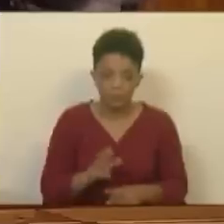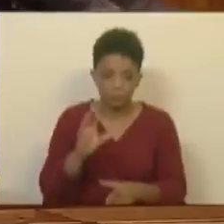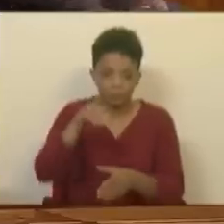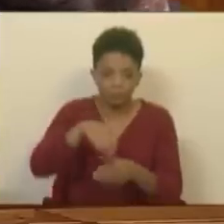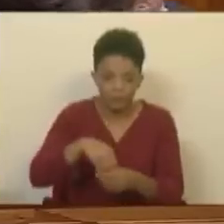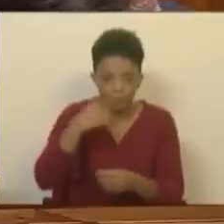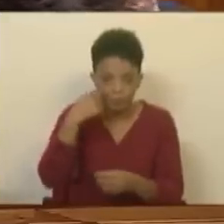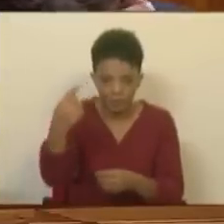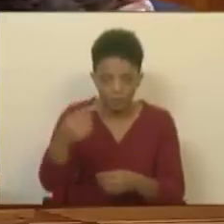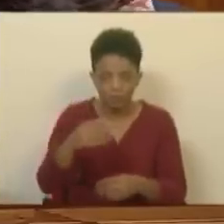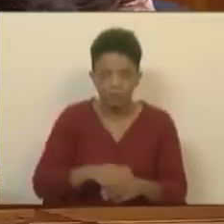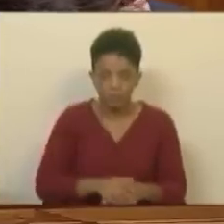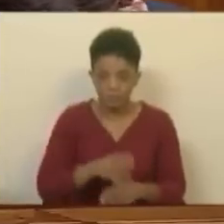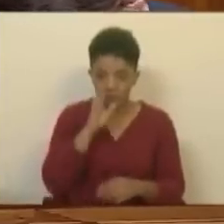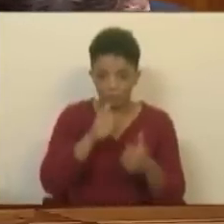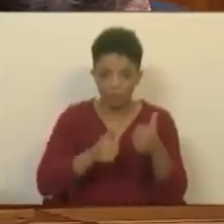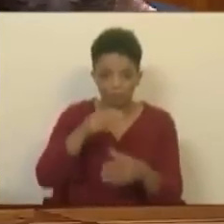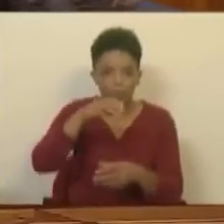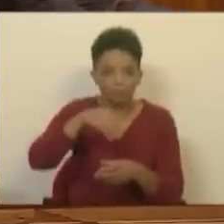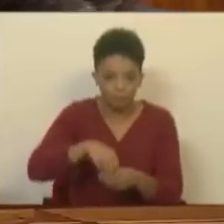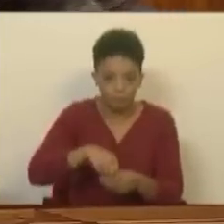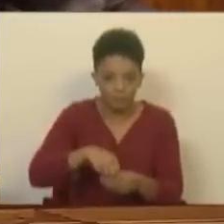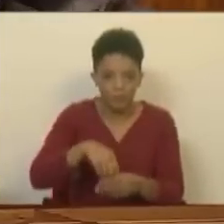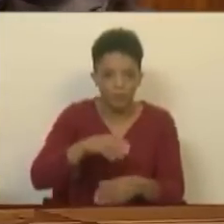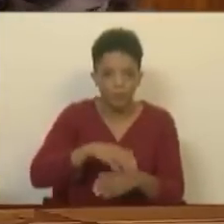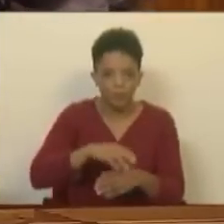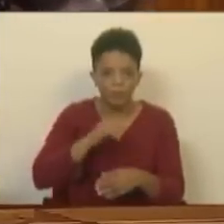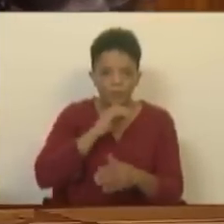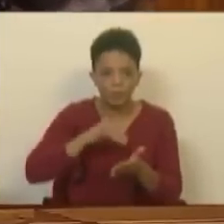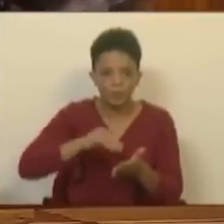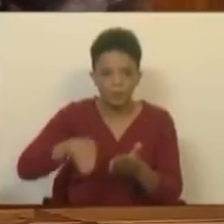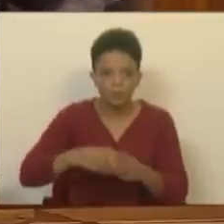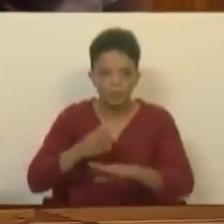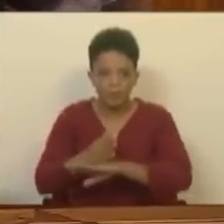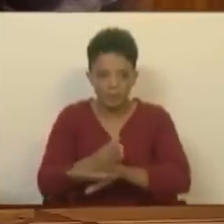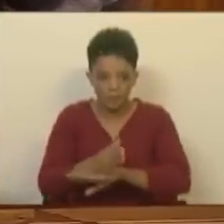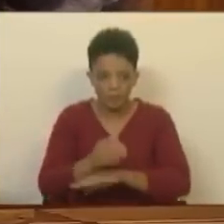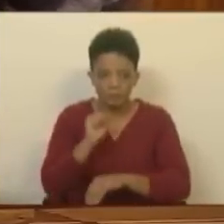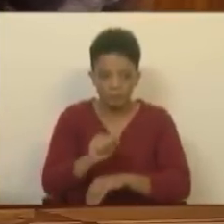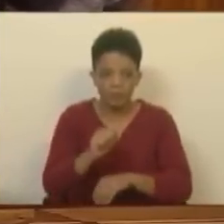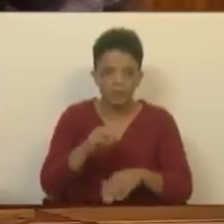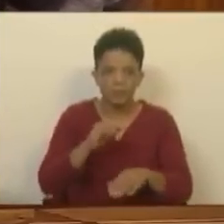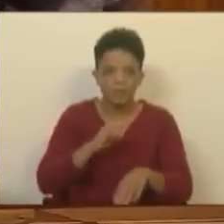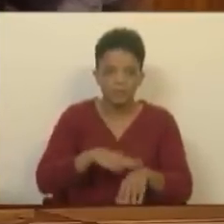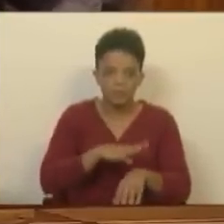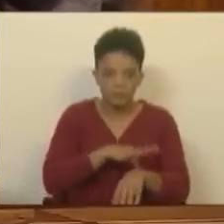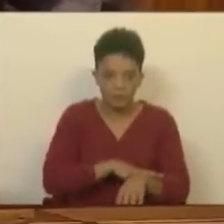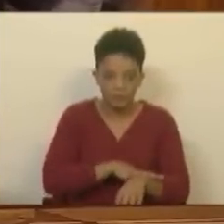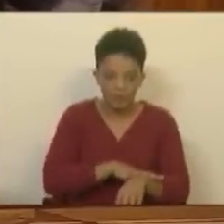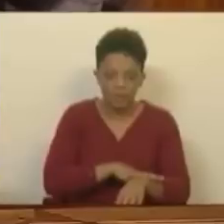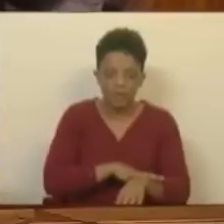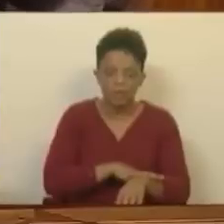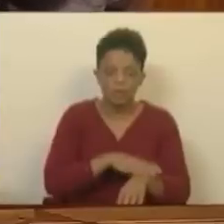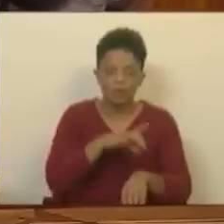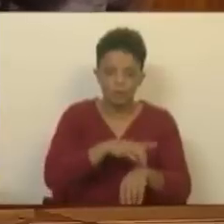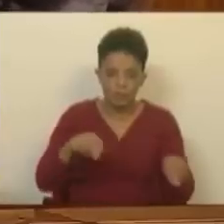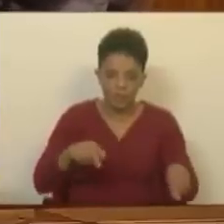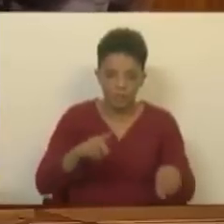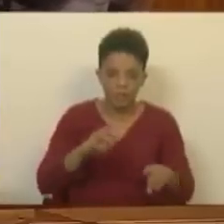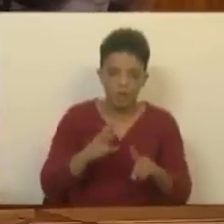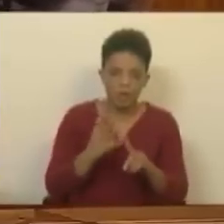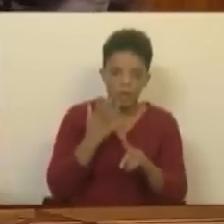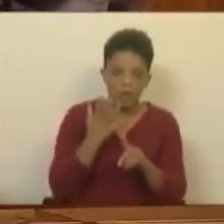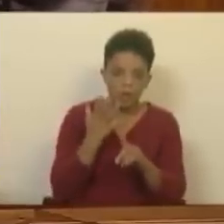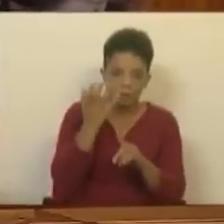as sociedades não foram nesse concurso são passíveis de contratação diretações do hospitalares não no próximo mas imediatamente